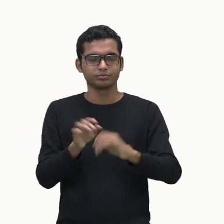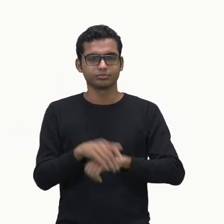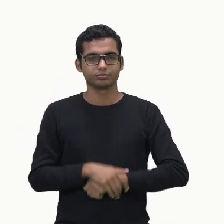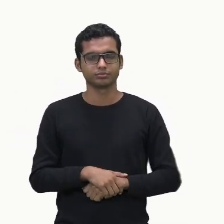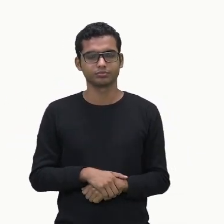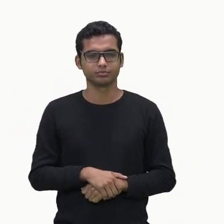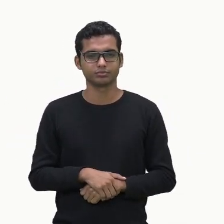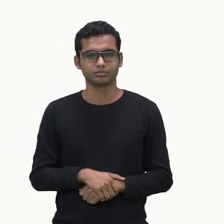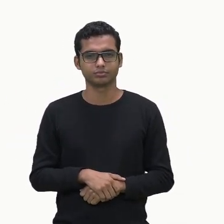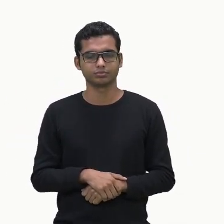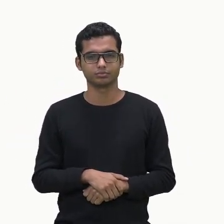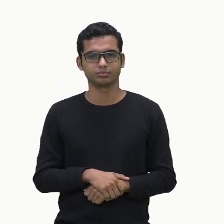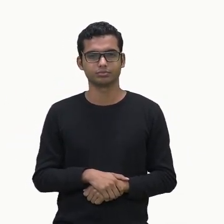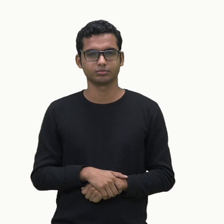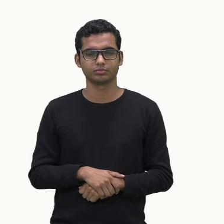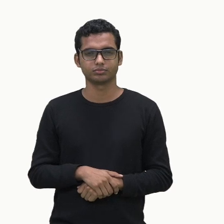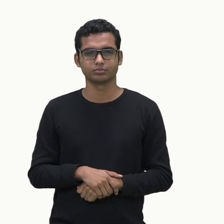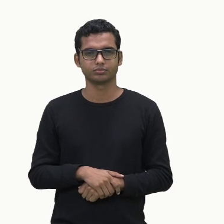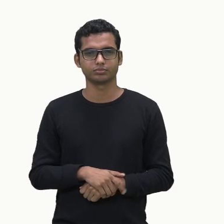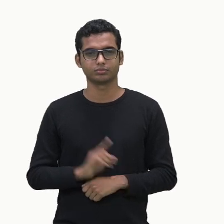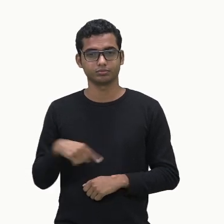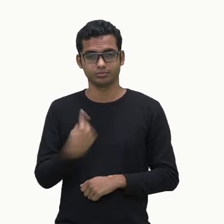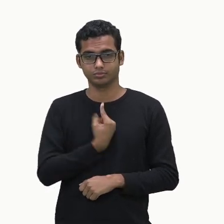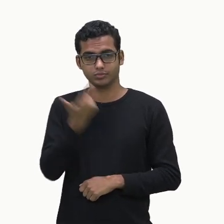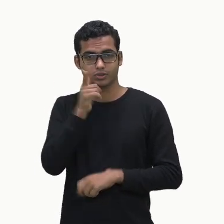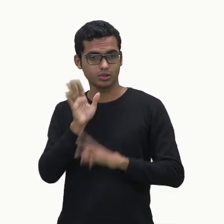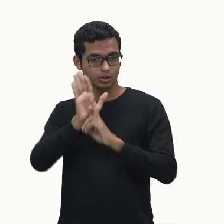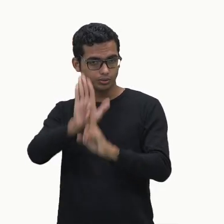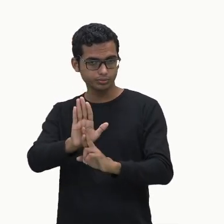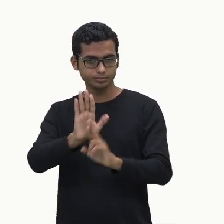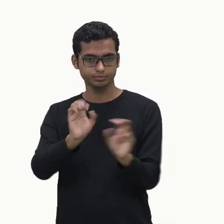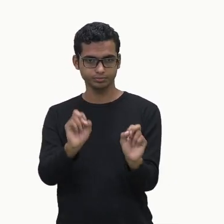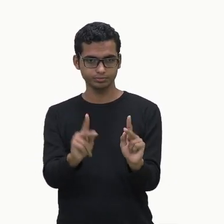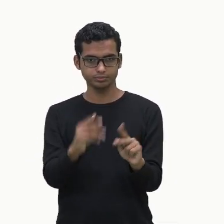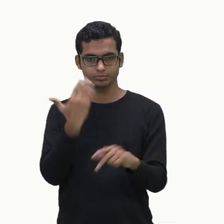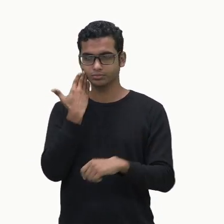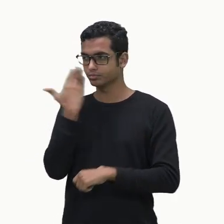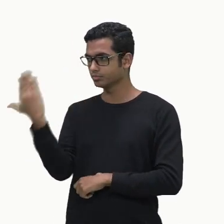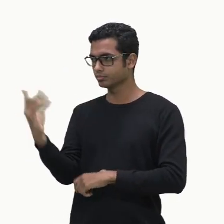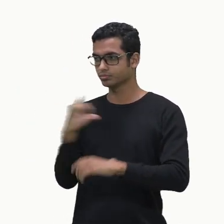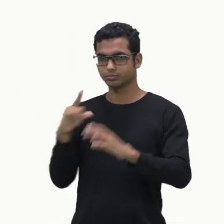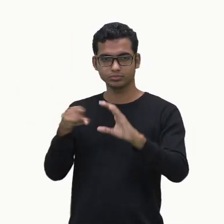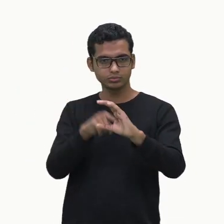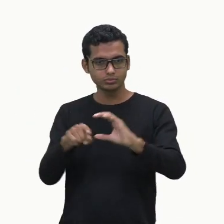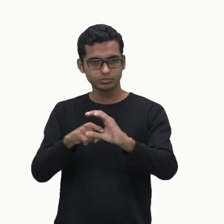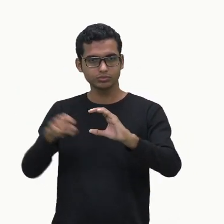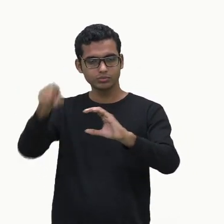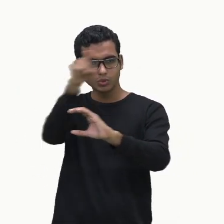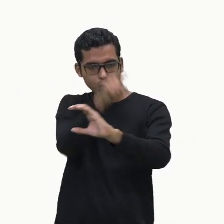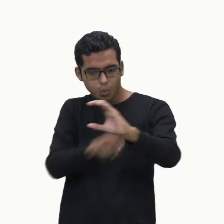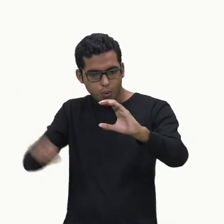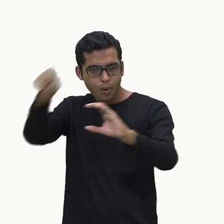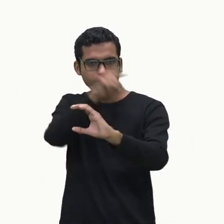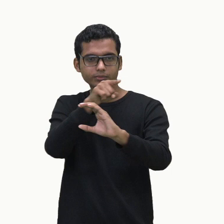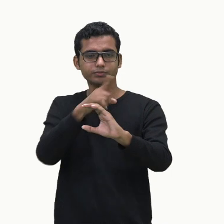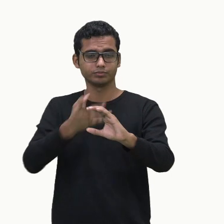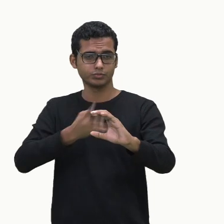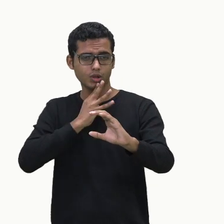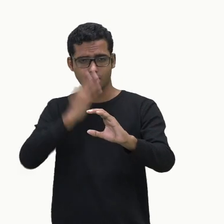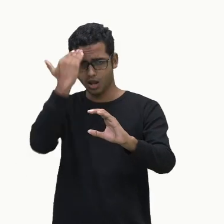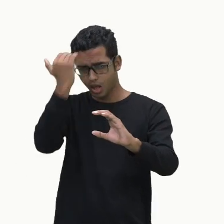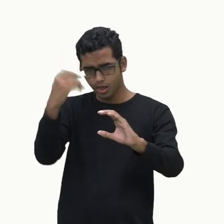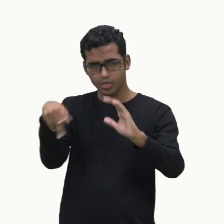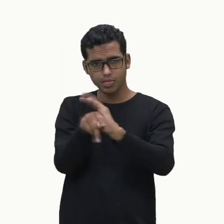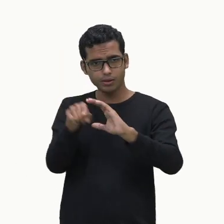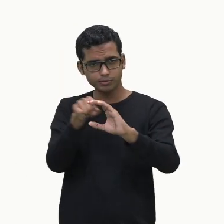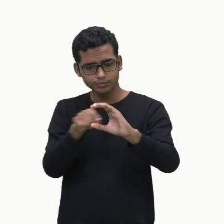Então, só para a gente representar aqui, né? Nós temos uma coroa circular. Nós conhecemos a medida